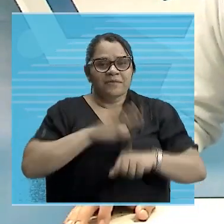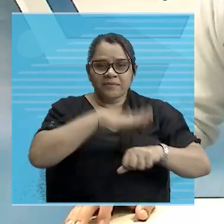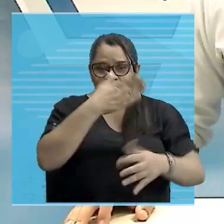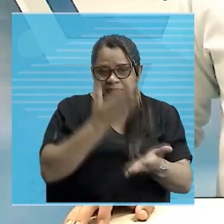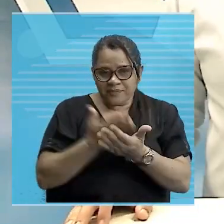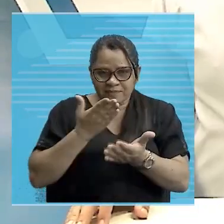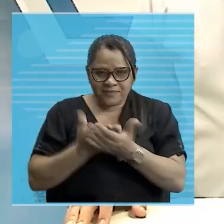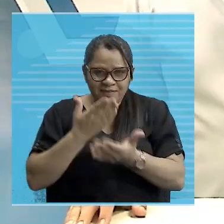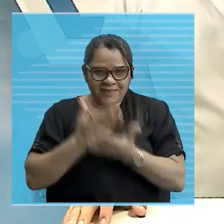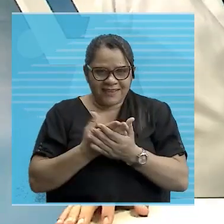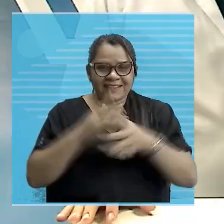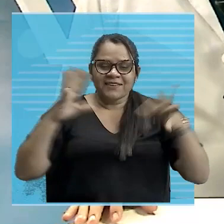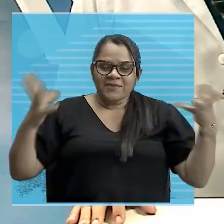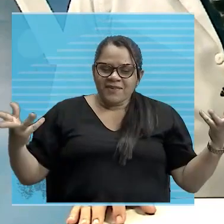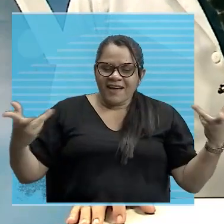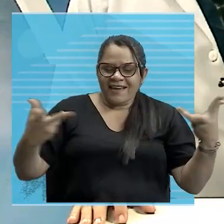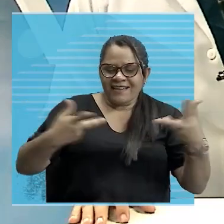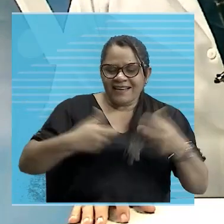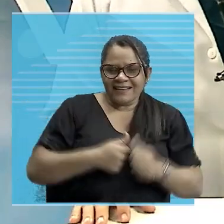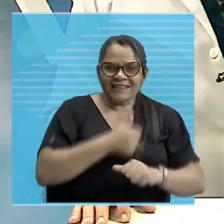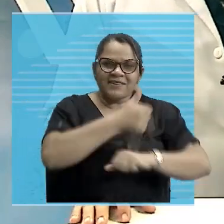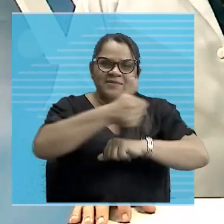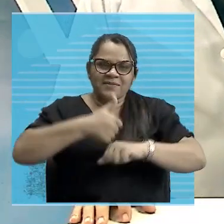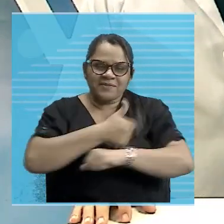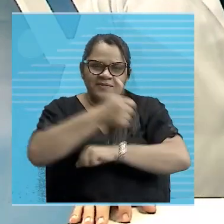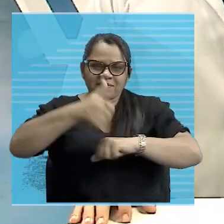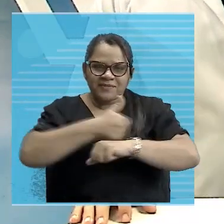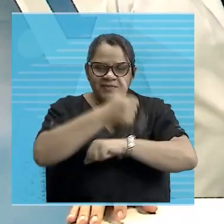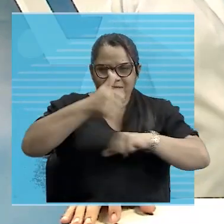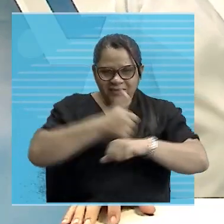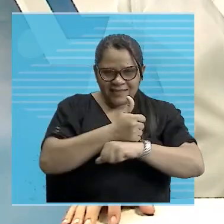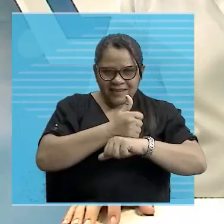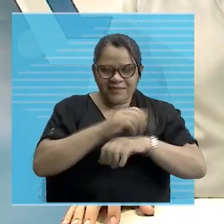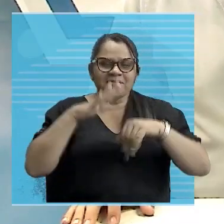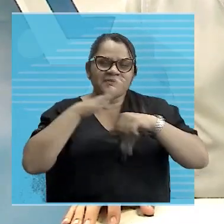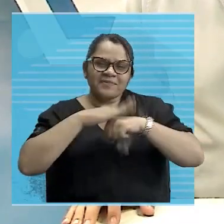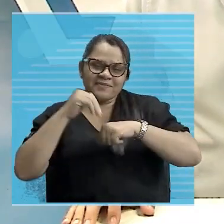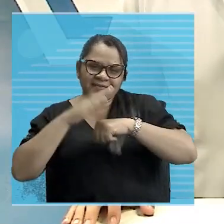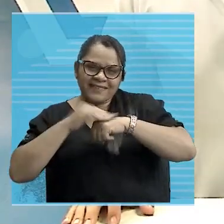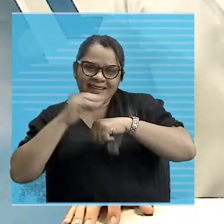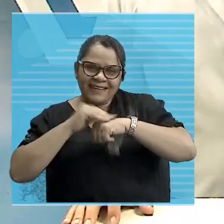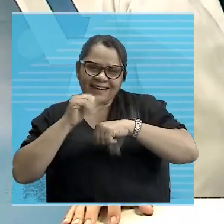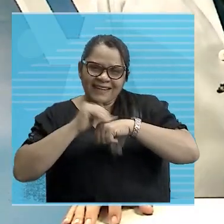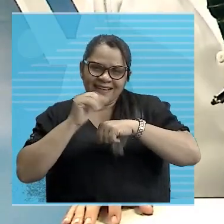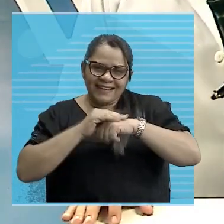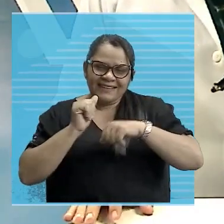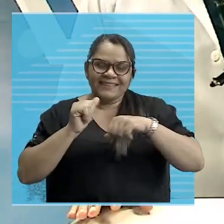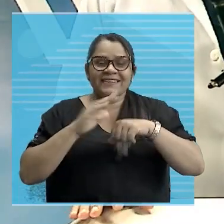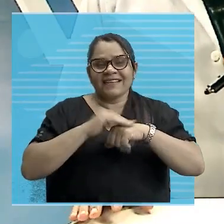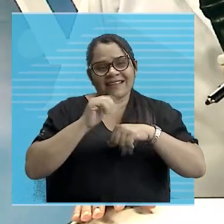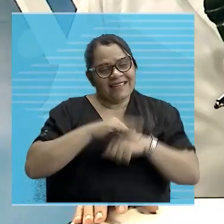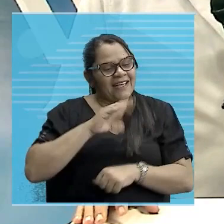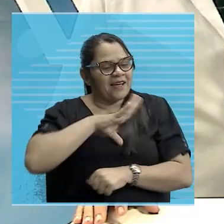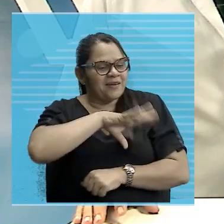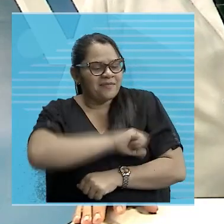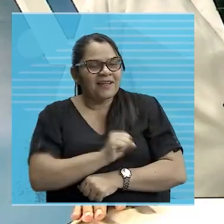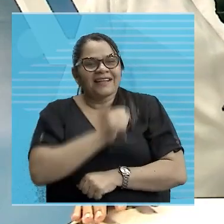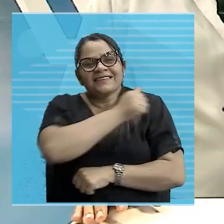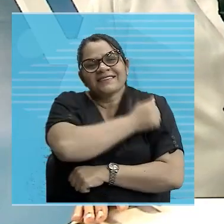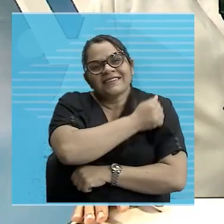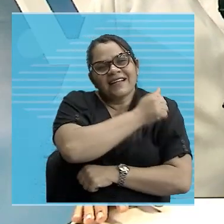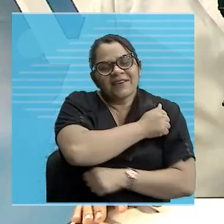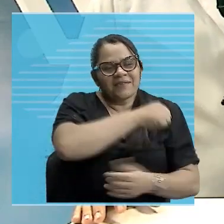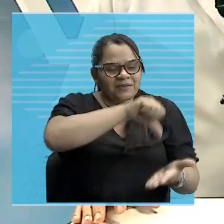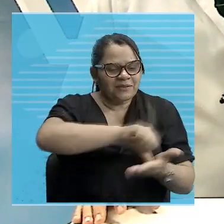de qualificação profissional meus queridos e amados alunos de